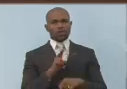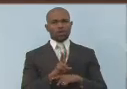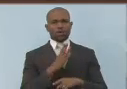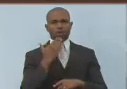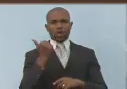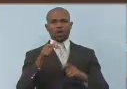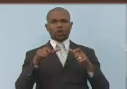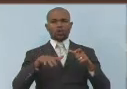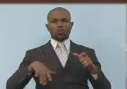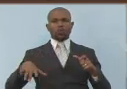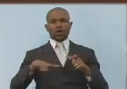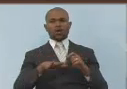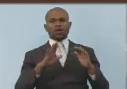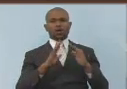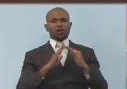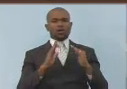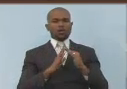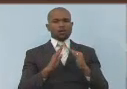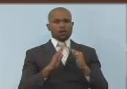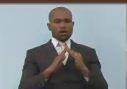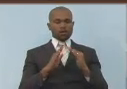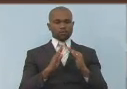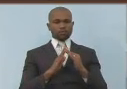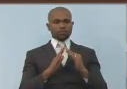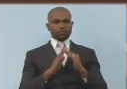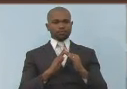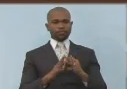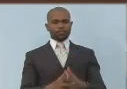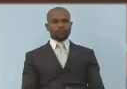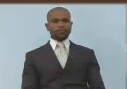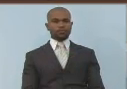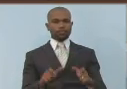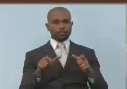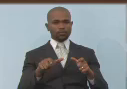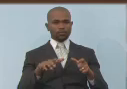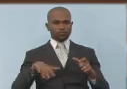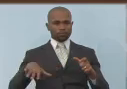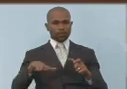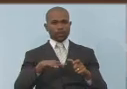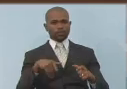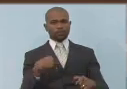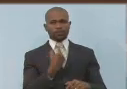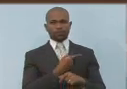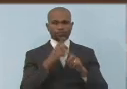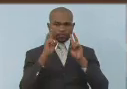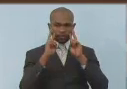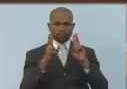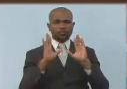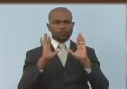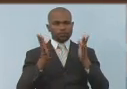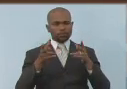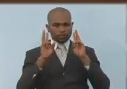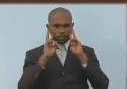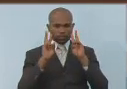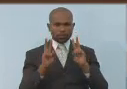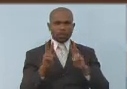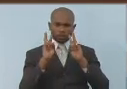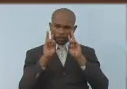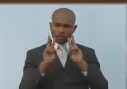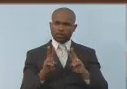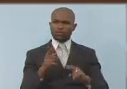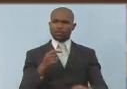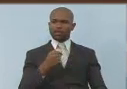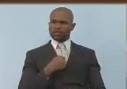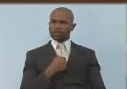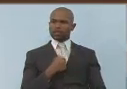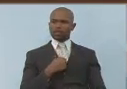em que moramos. O bairro que, como a gente ouve, eu que não